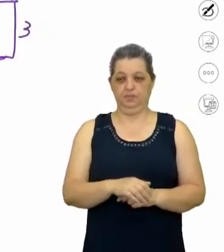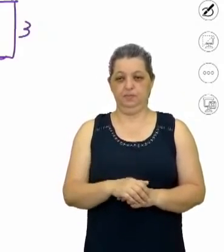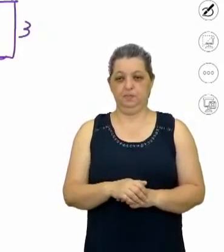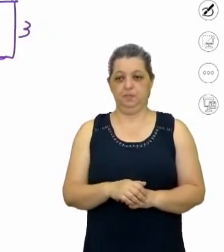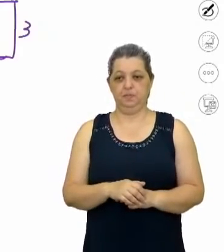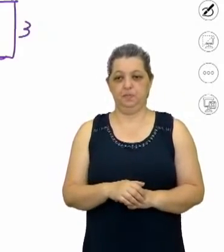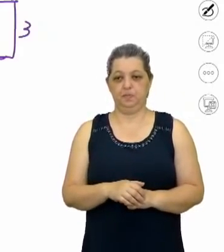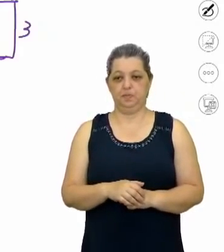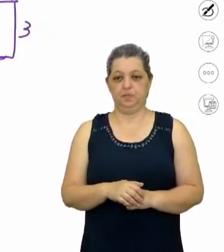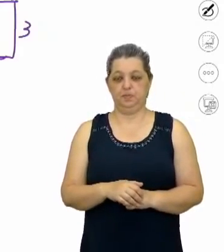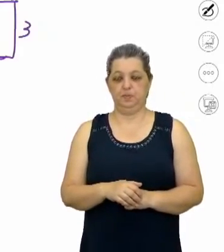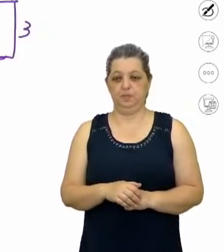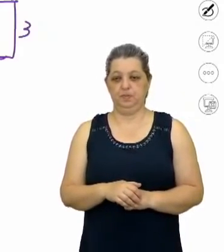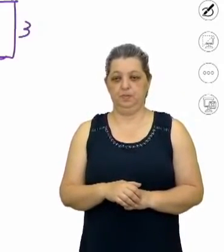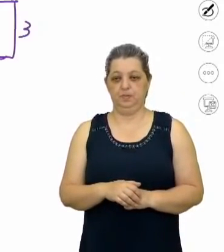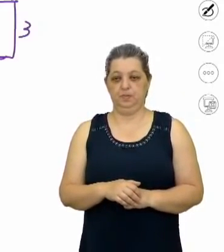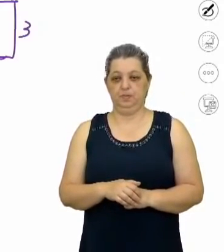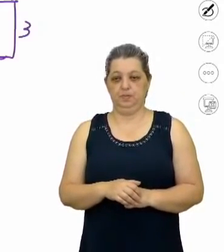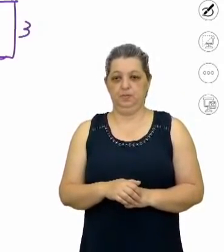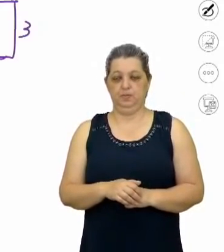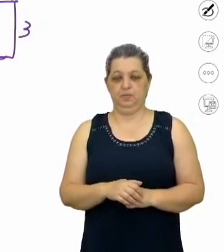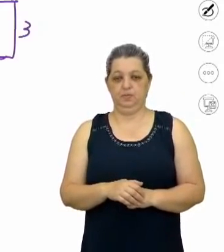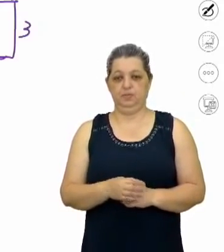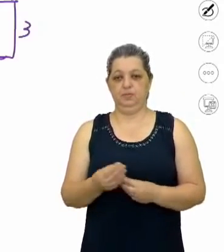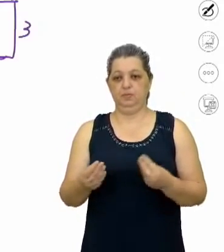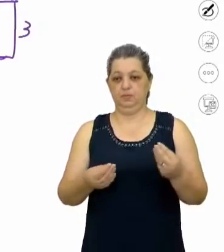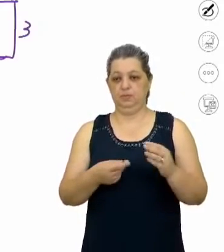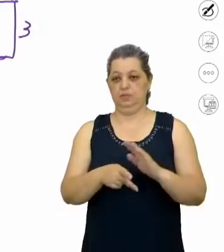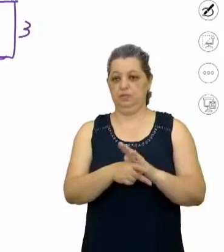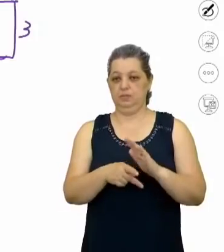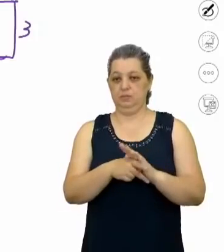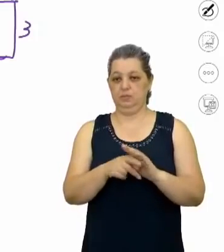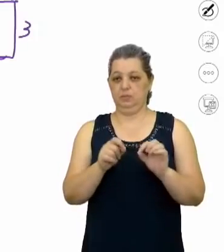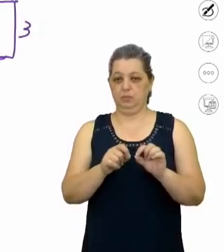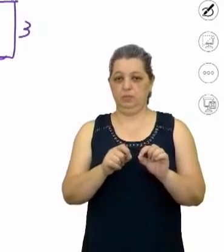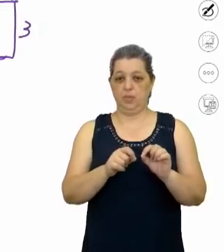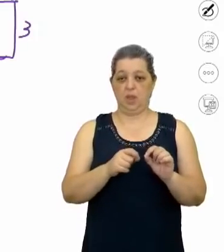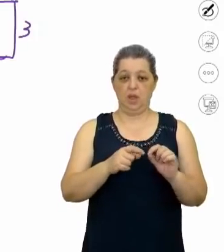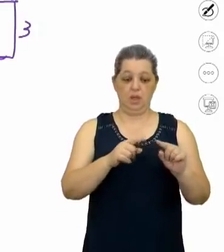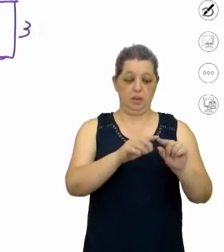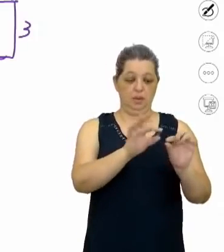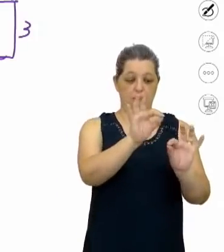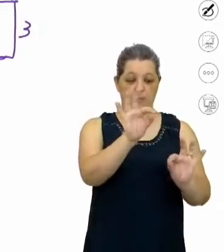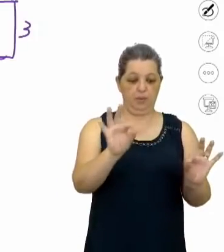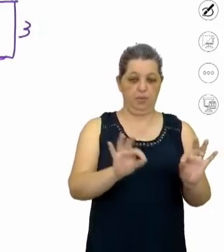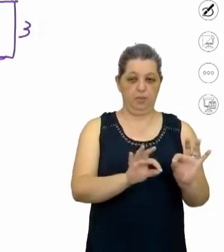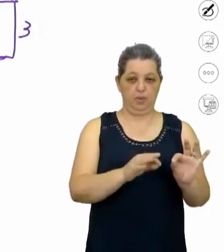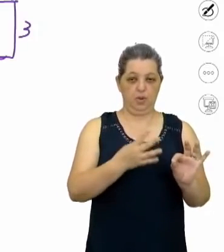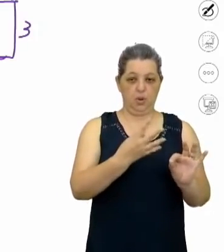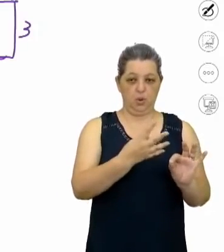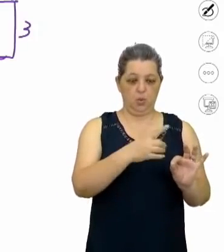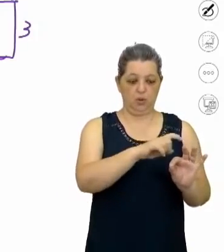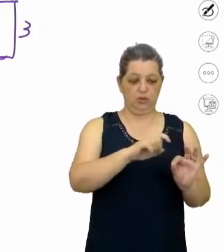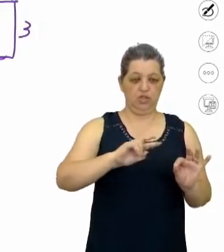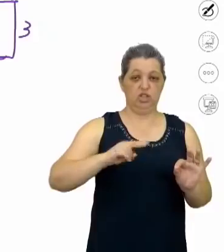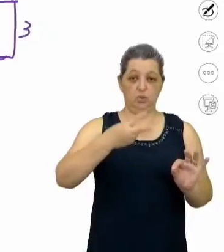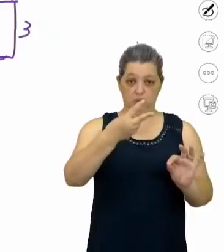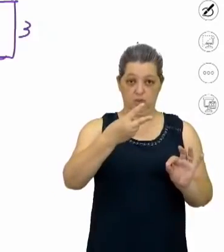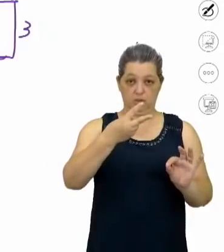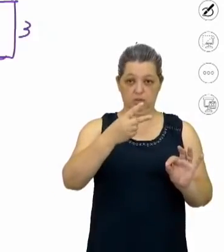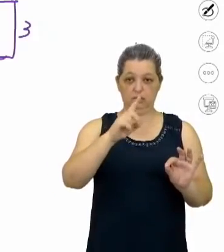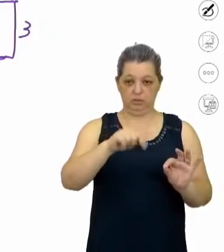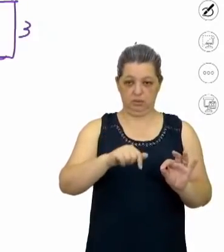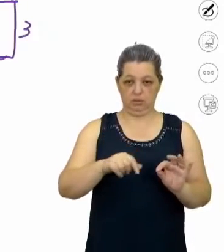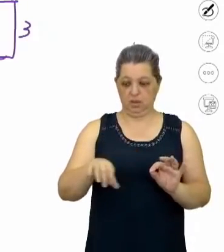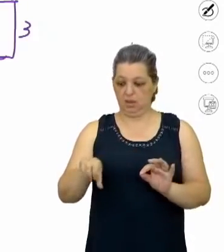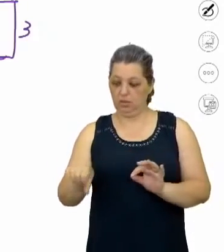aí, ó, em outras palavras, quem é esse daqui? Vai ser o 4x quadrado. Certo. Esse daqui vai ser o 3 vezes 3,